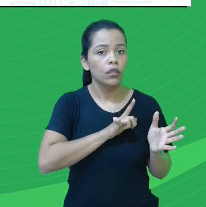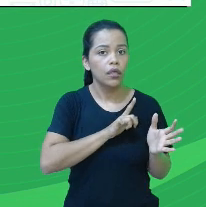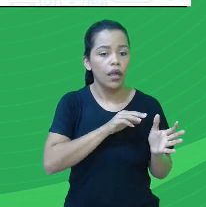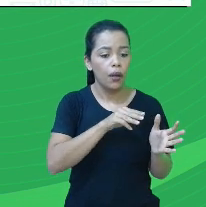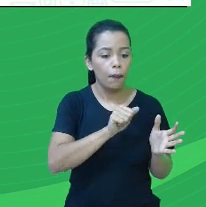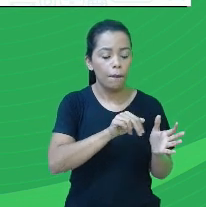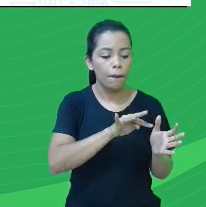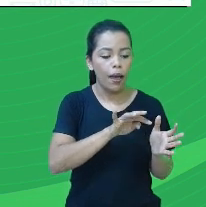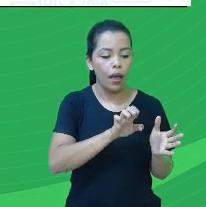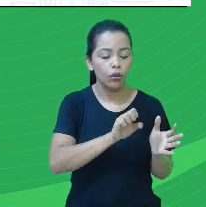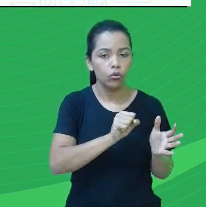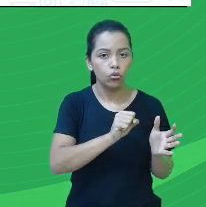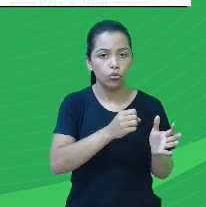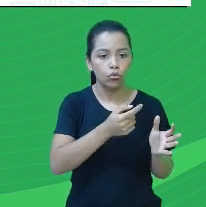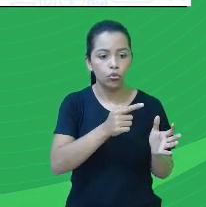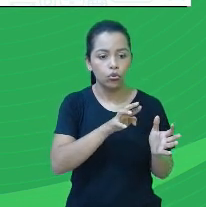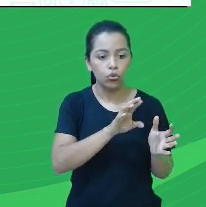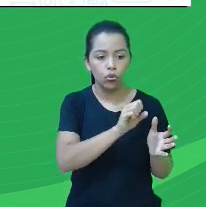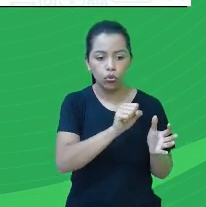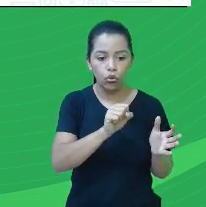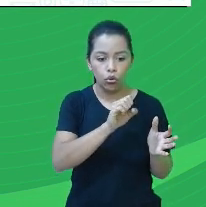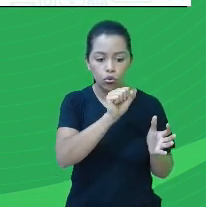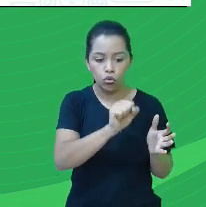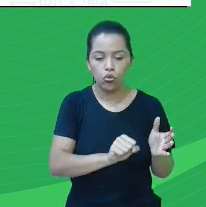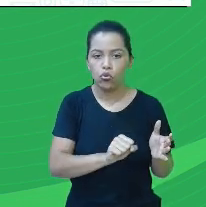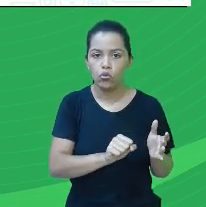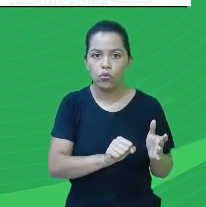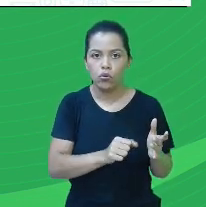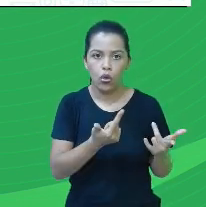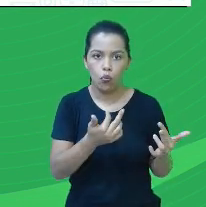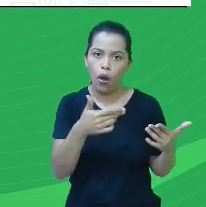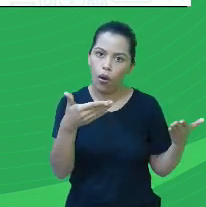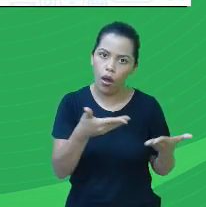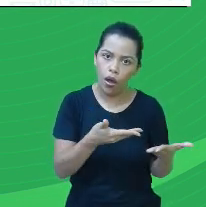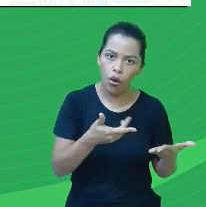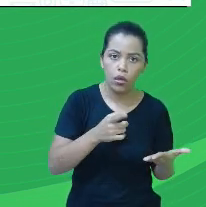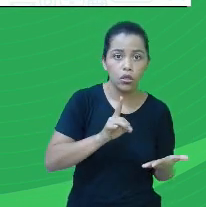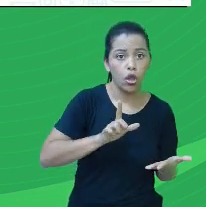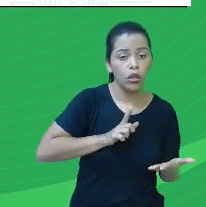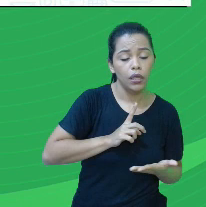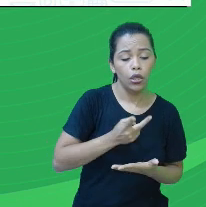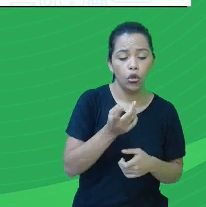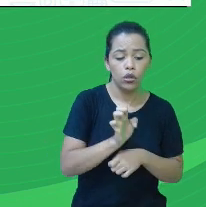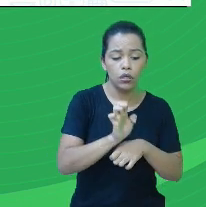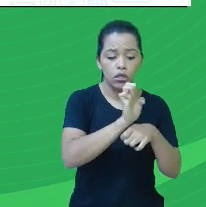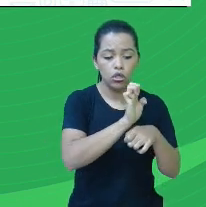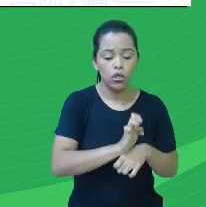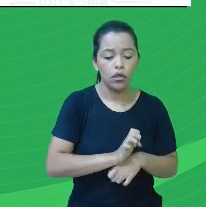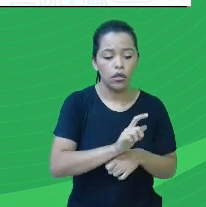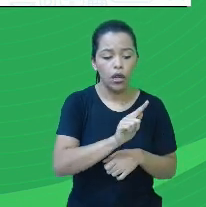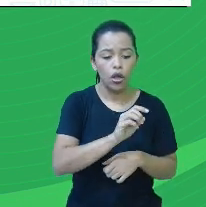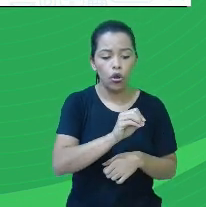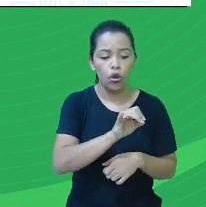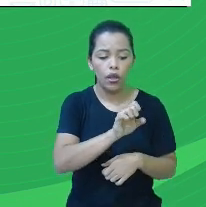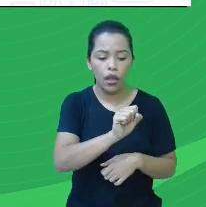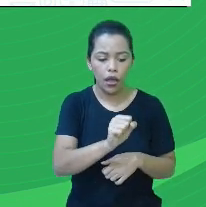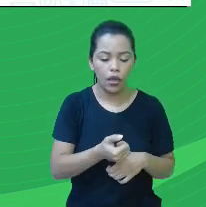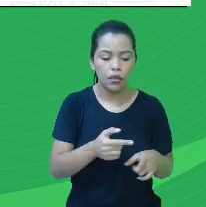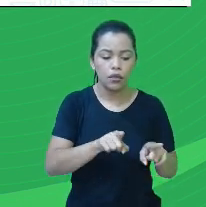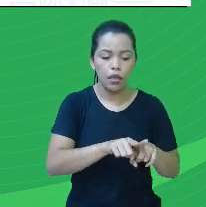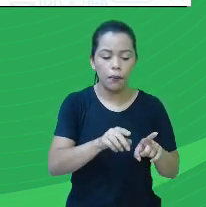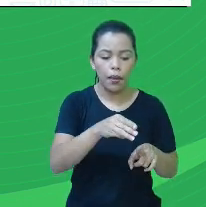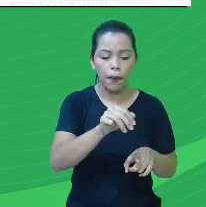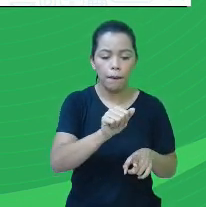inteiro. Não tem Mato Grosso do Sul como existe hoje, só tem 2 estados, que é Goiás e Mato Grosso. Tá certo?